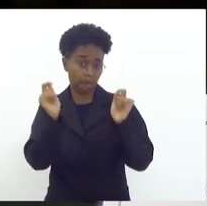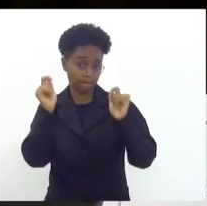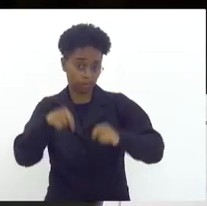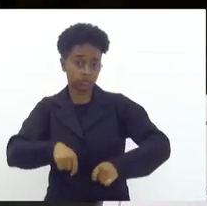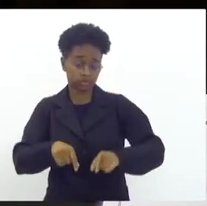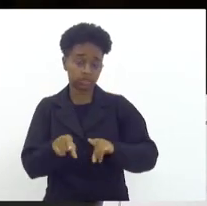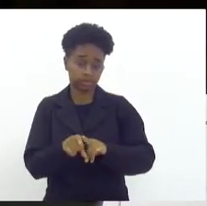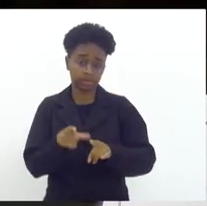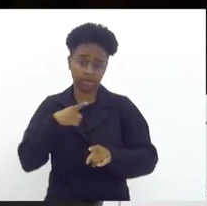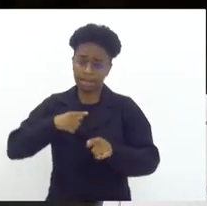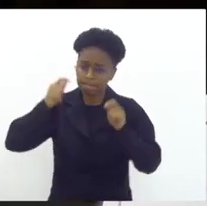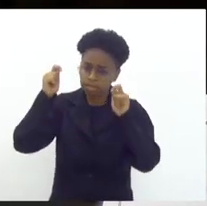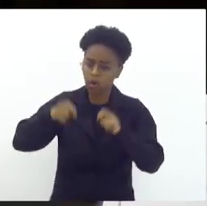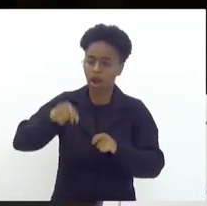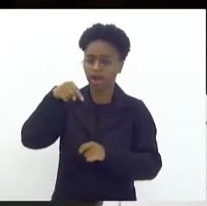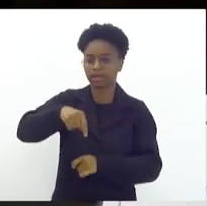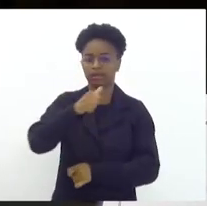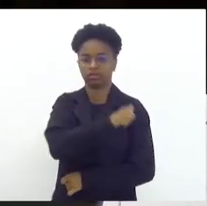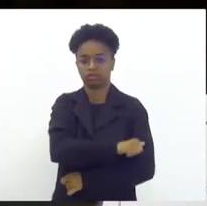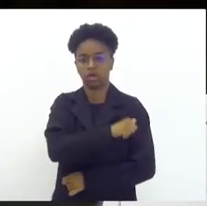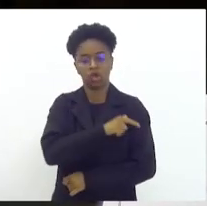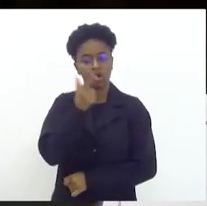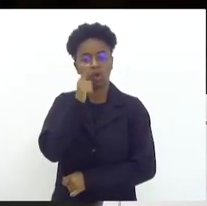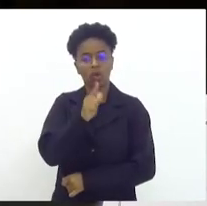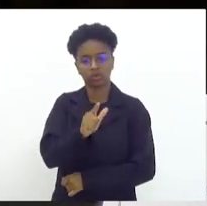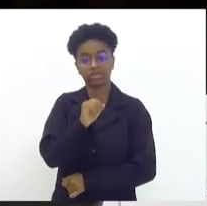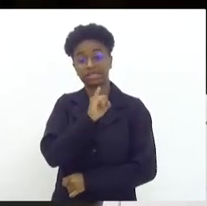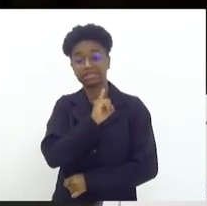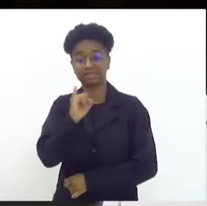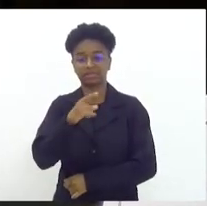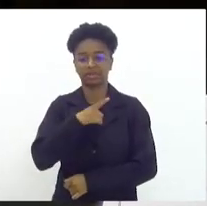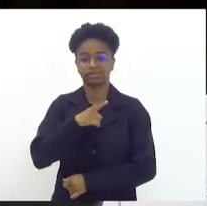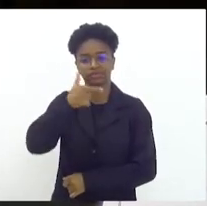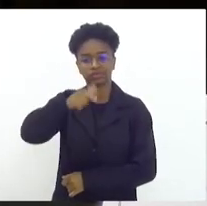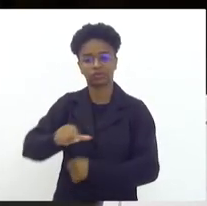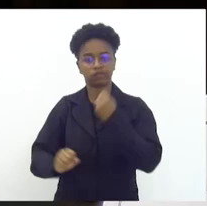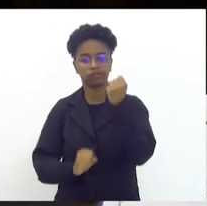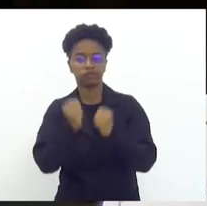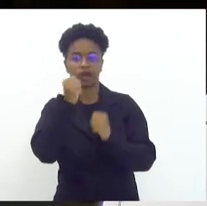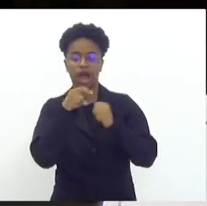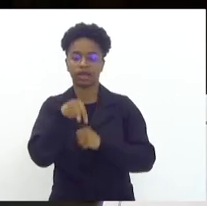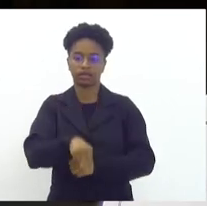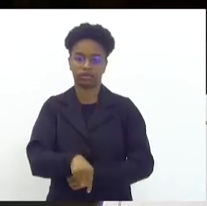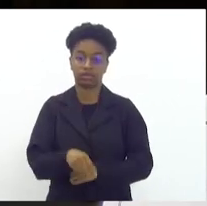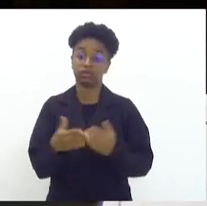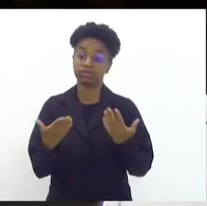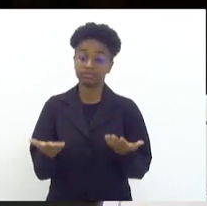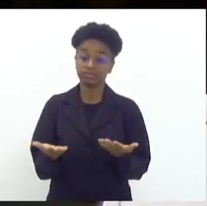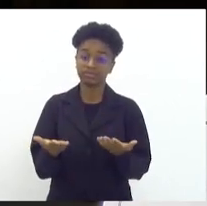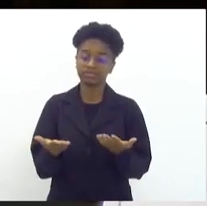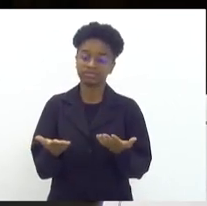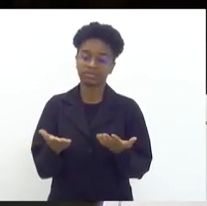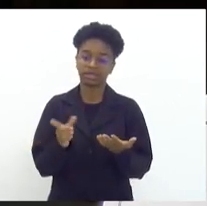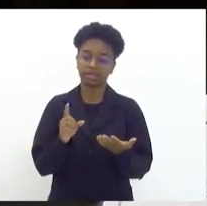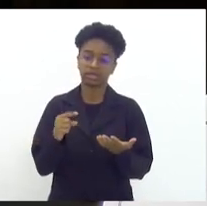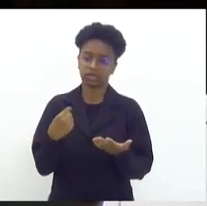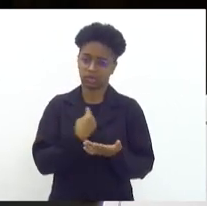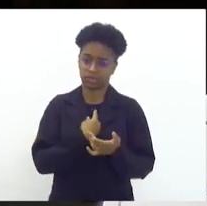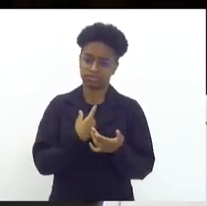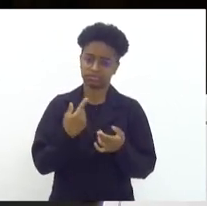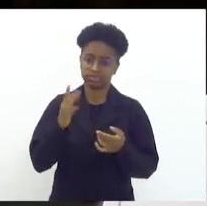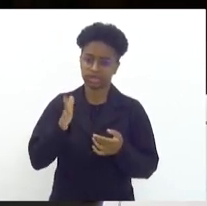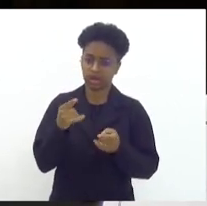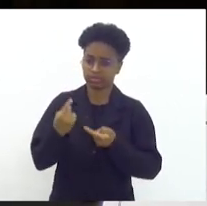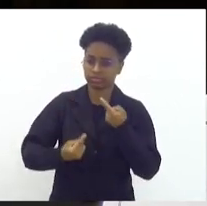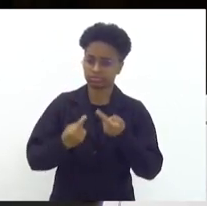potencialidade que o Estado do Rio de Janeiro pode ter numa reinicialização e vamos vamos discutir uma